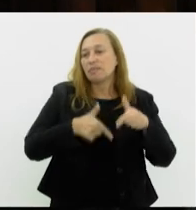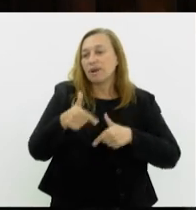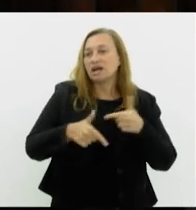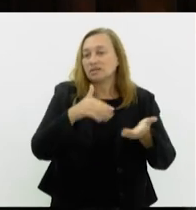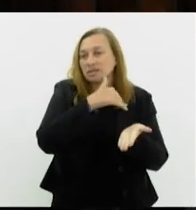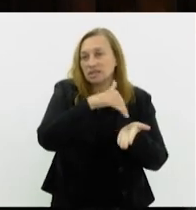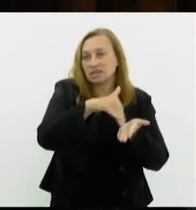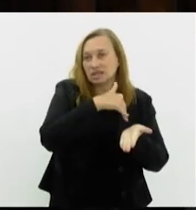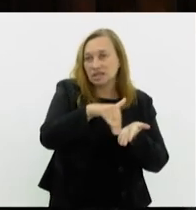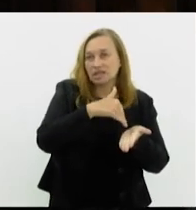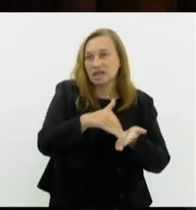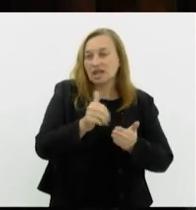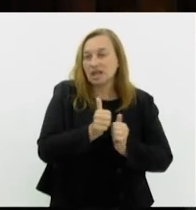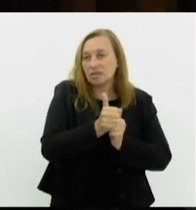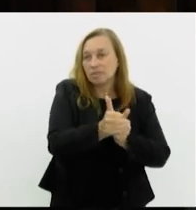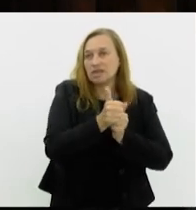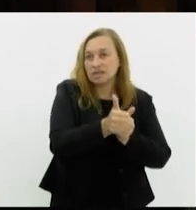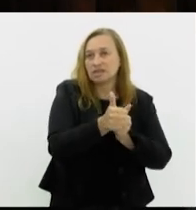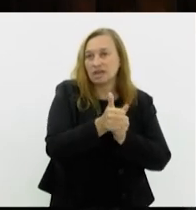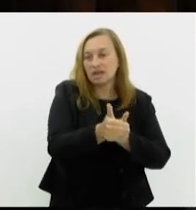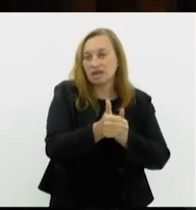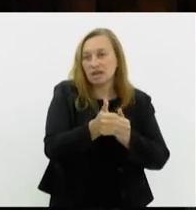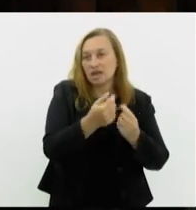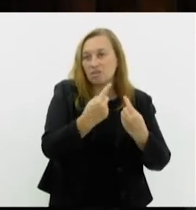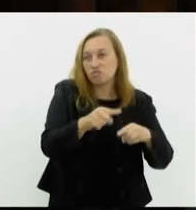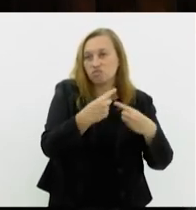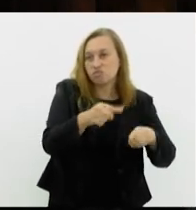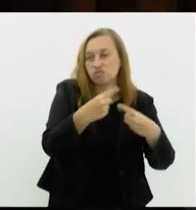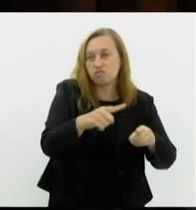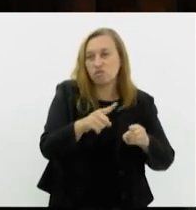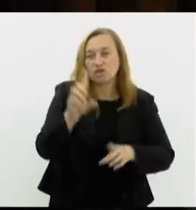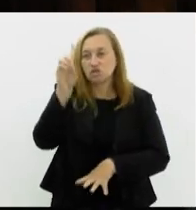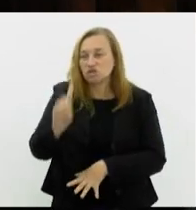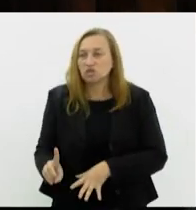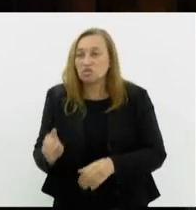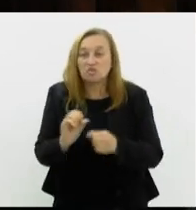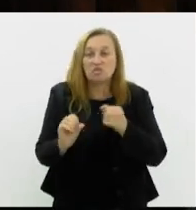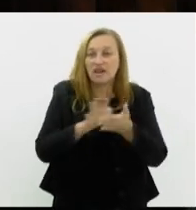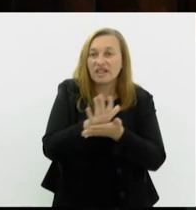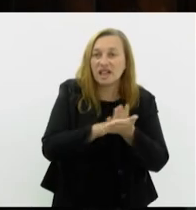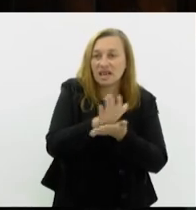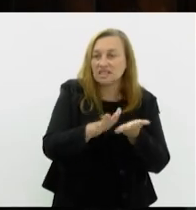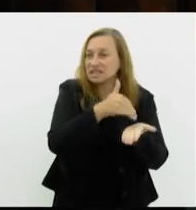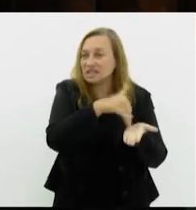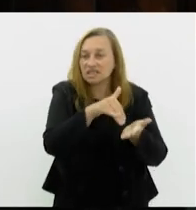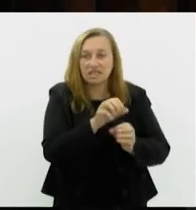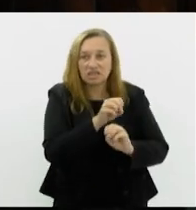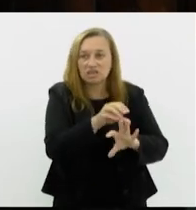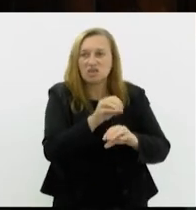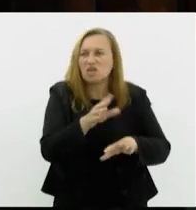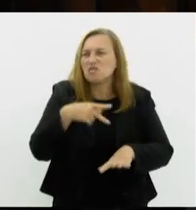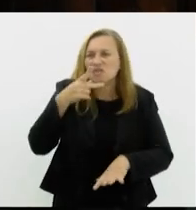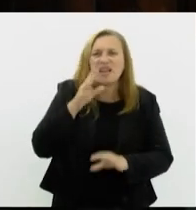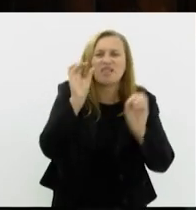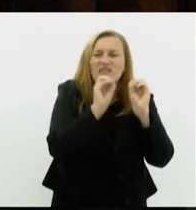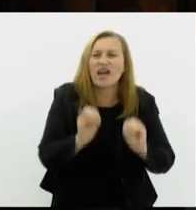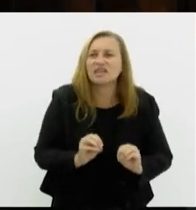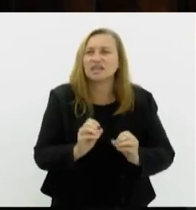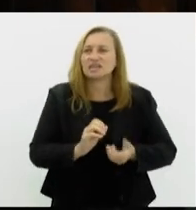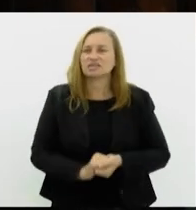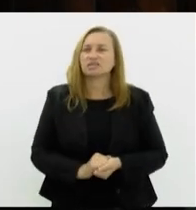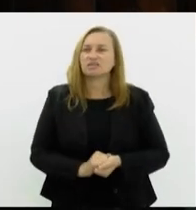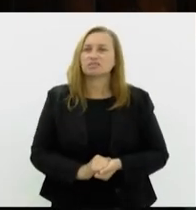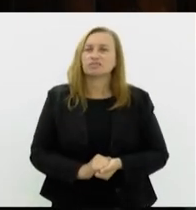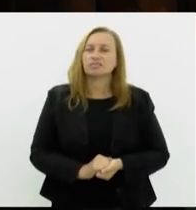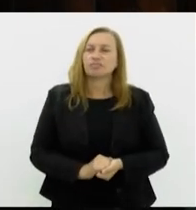vez. Ele persegue diretor e não faz um enfrentamento com a secretaria, não faz um questionamento,